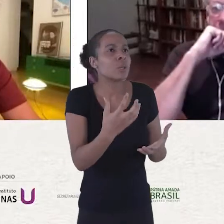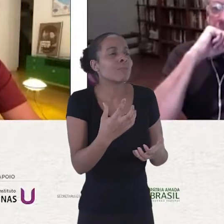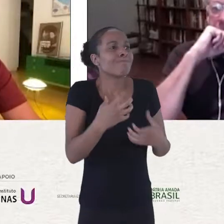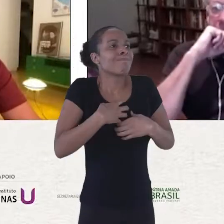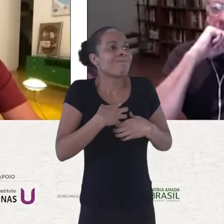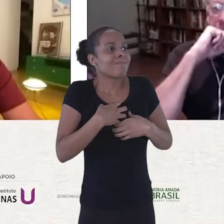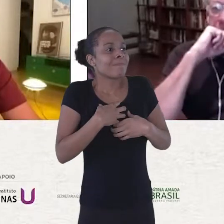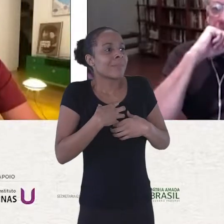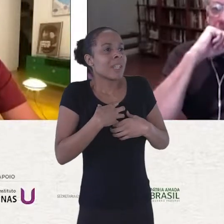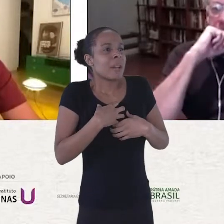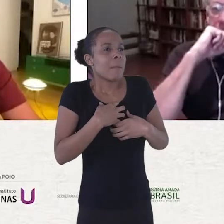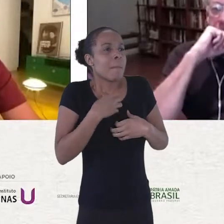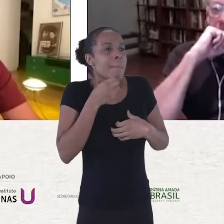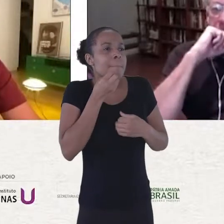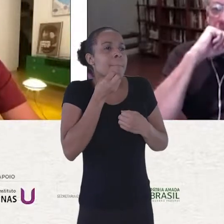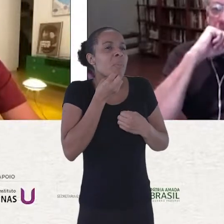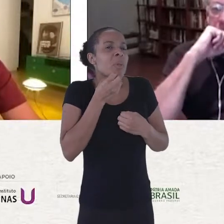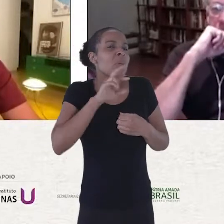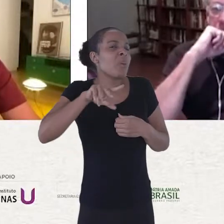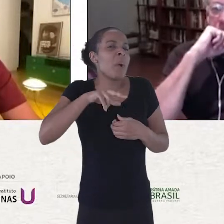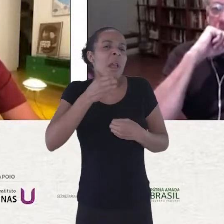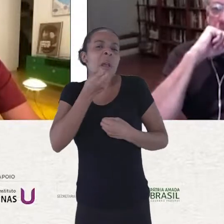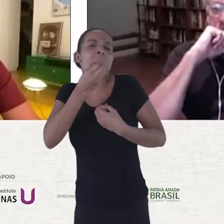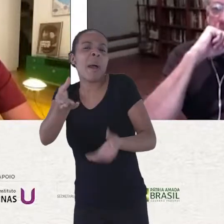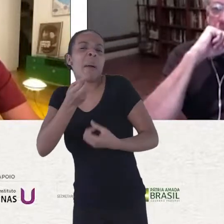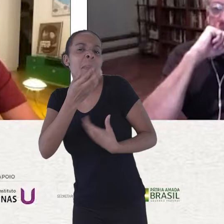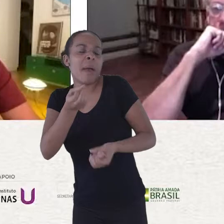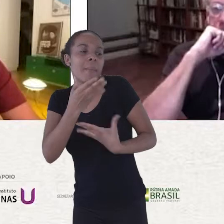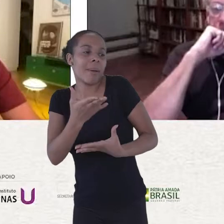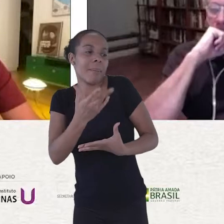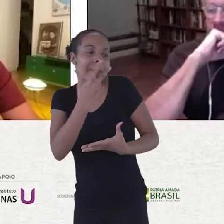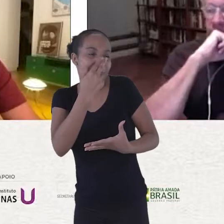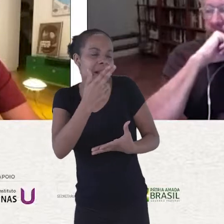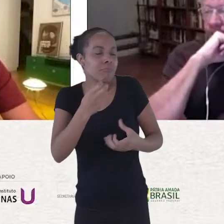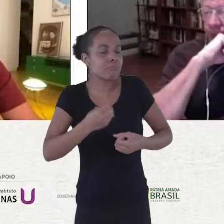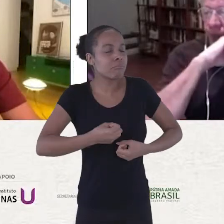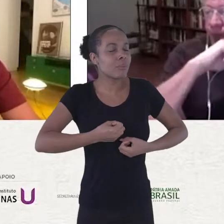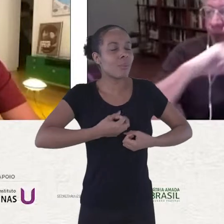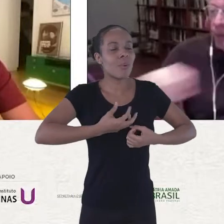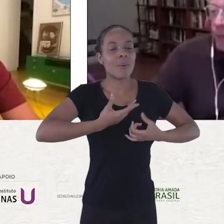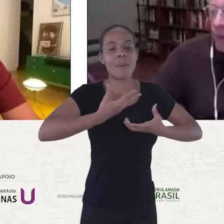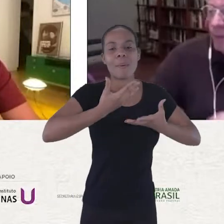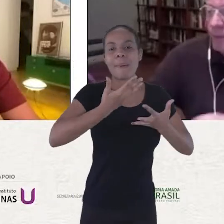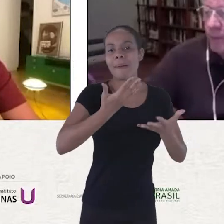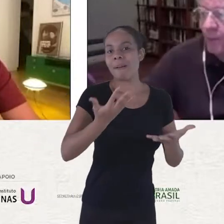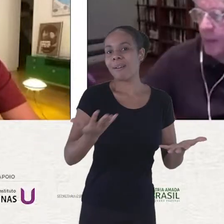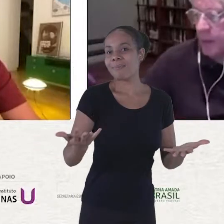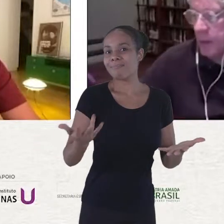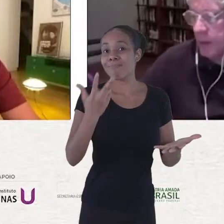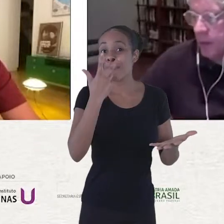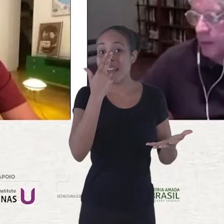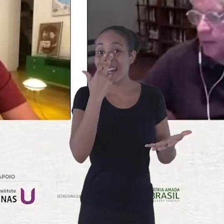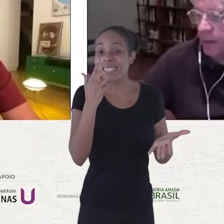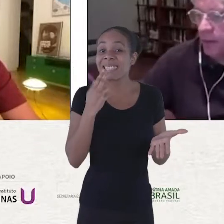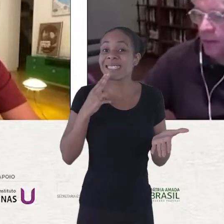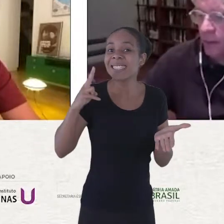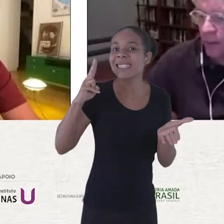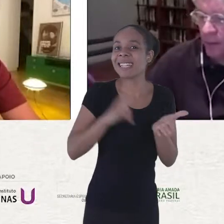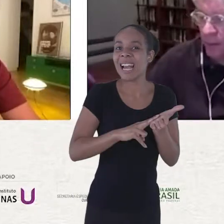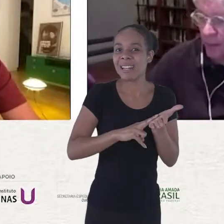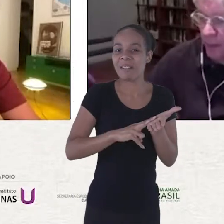que um livro de confissões. Eu imaginei que de alguma forma você escreveu essas cartas para alguém, ou para você